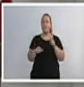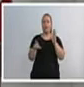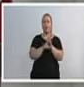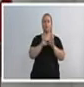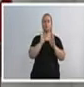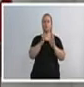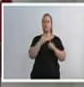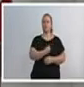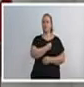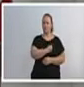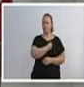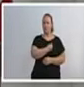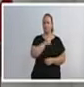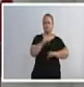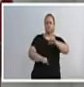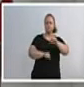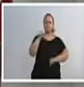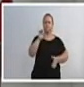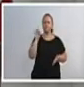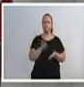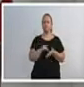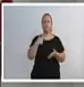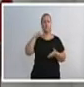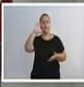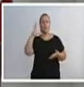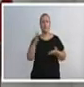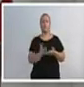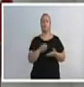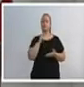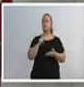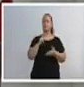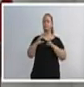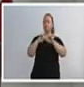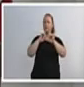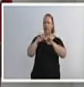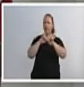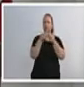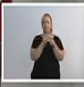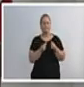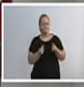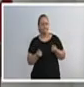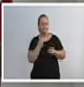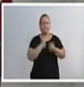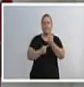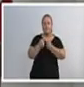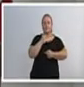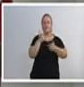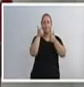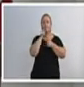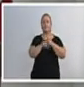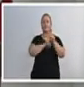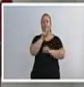no papel, tornar realidade. Eu acredito, sim, que através do diálogo, da sensibilidade, da vontade, a gente pode